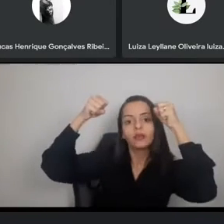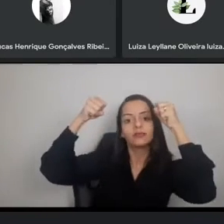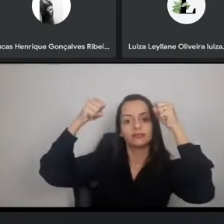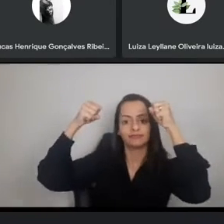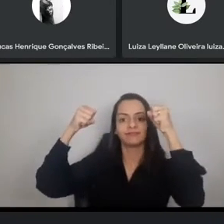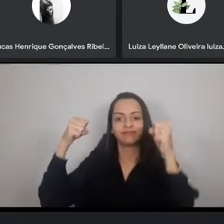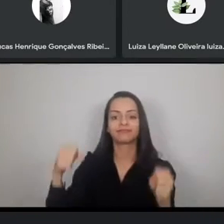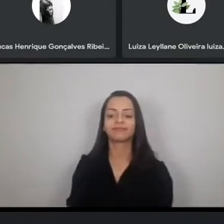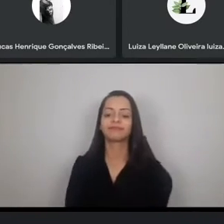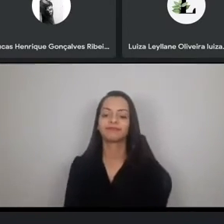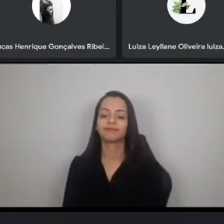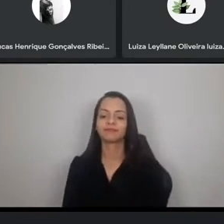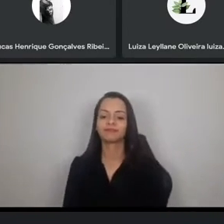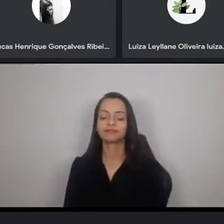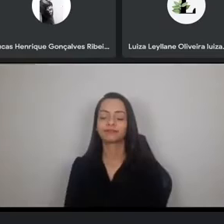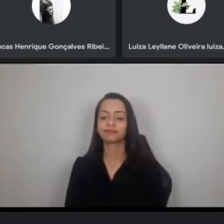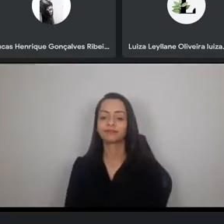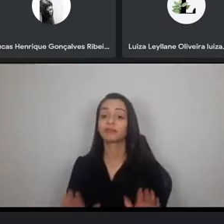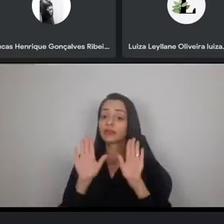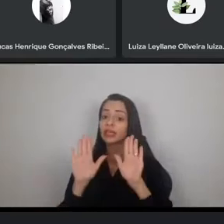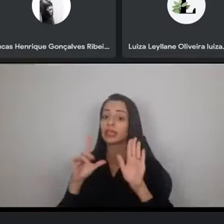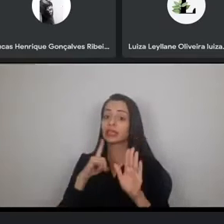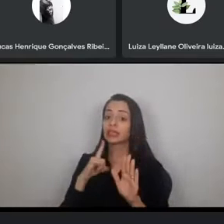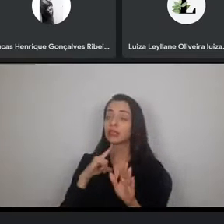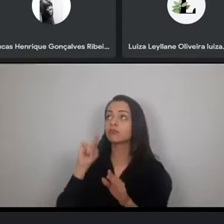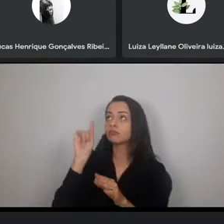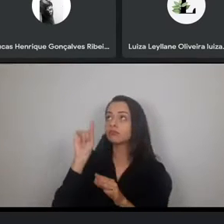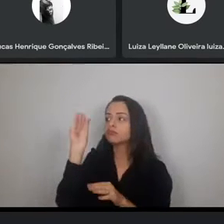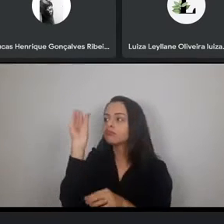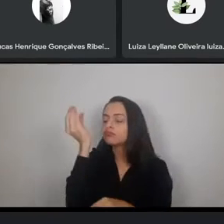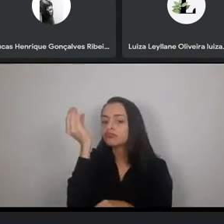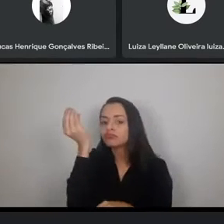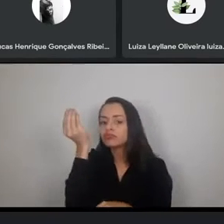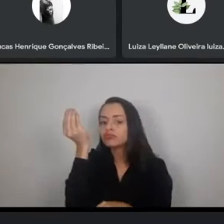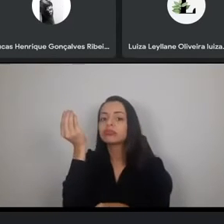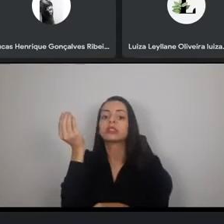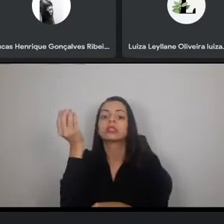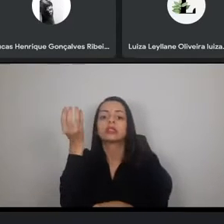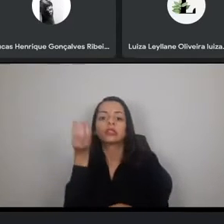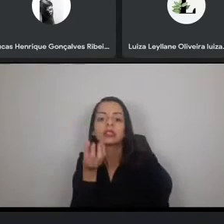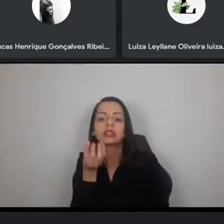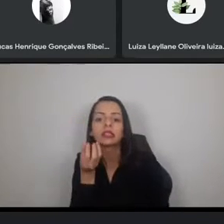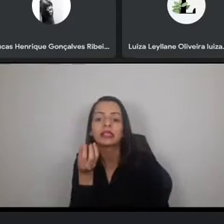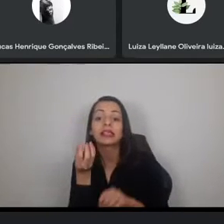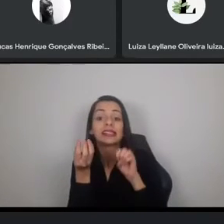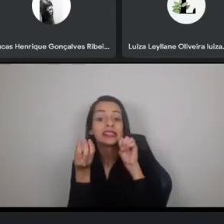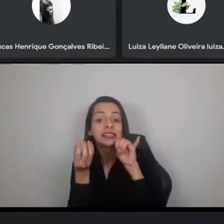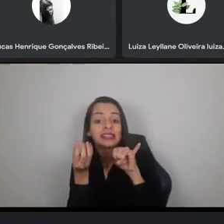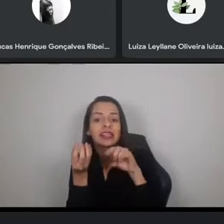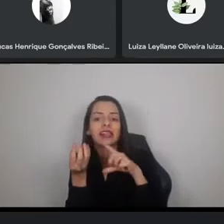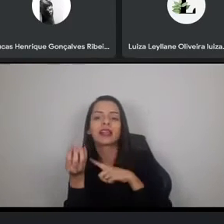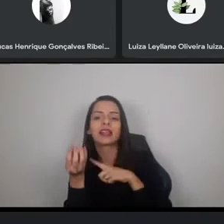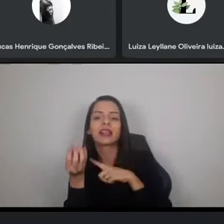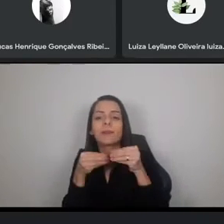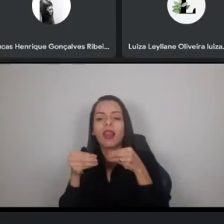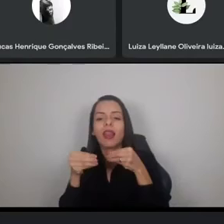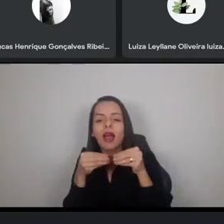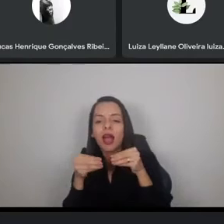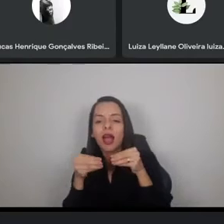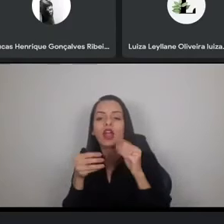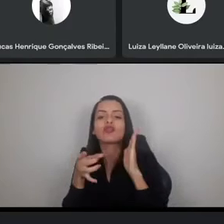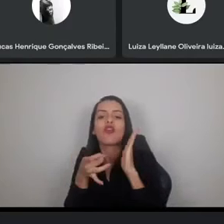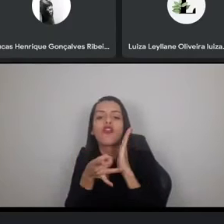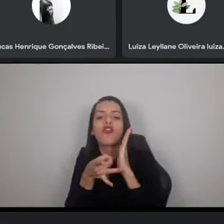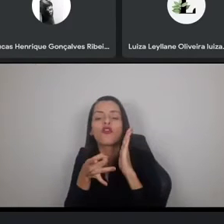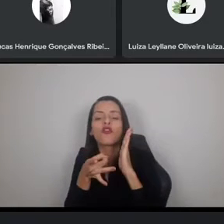utilize apenas as partes que tenha plástico, vidro ou suporte de porcelana. Porque, se,